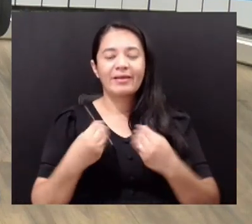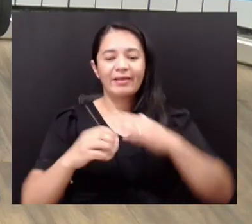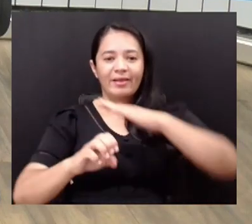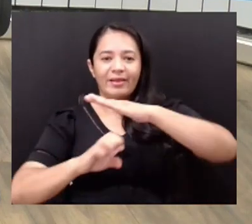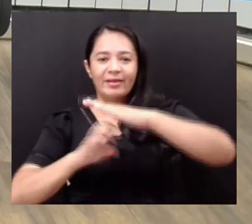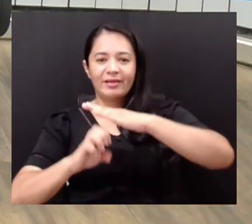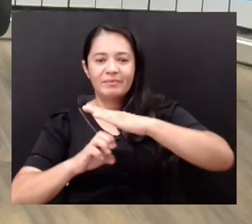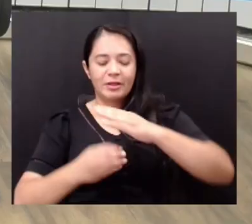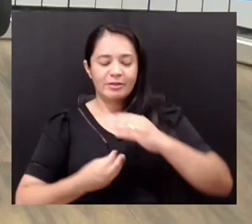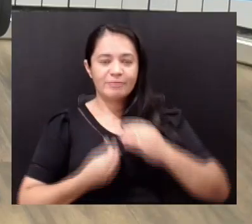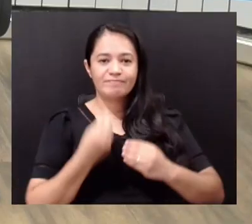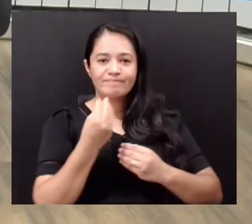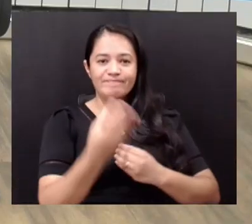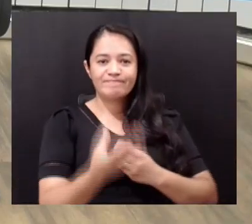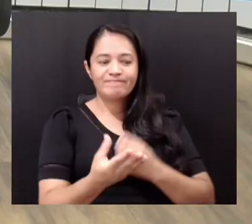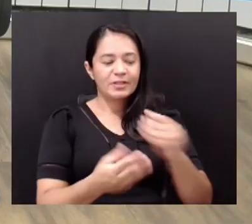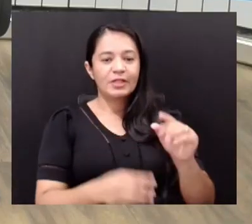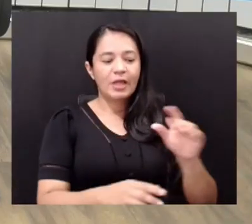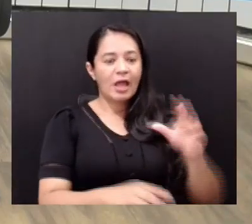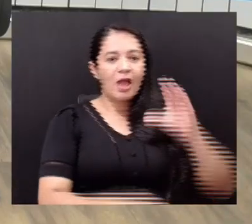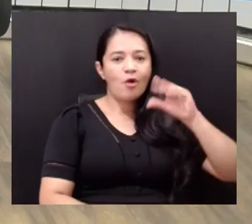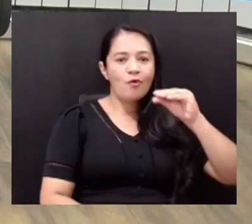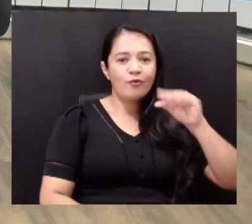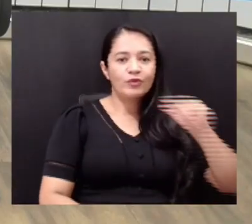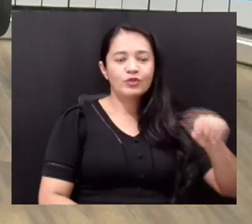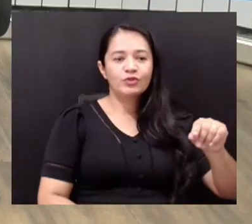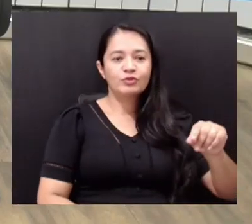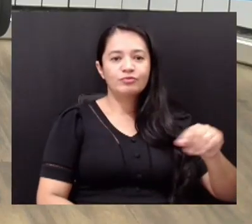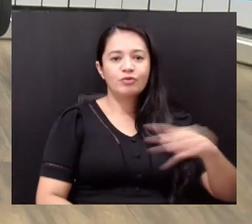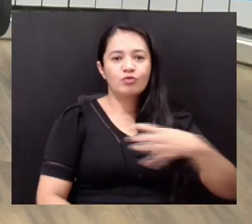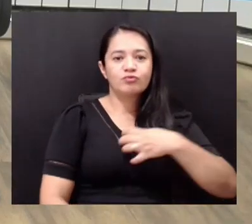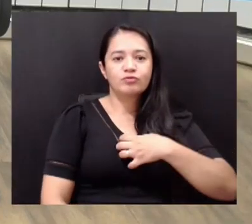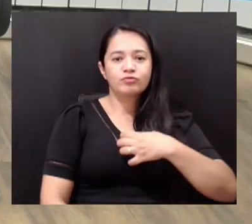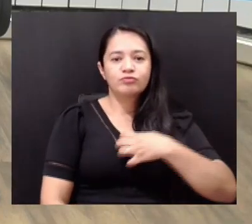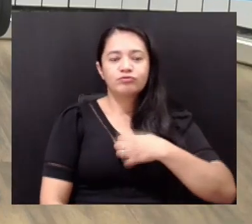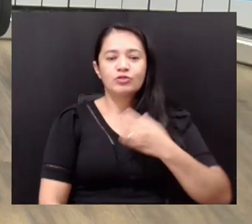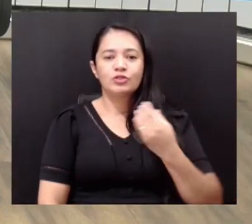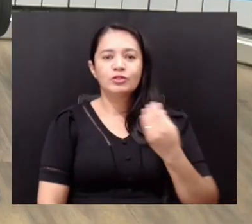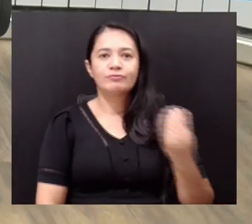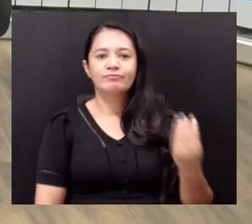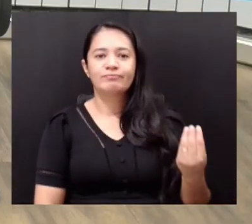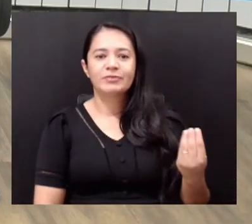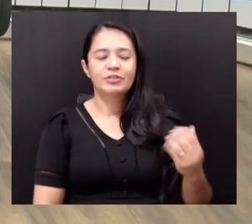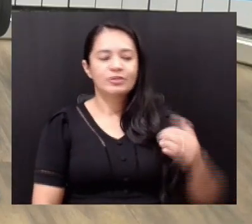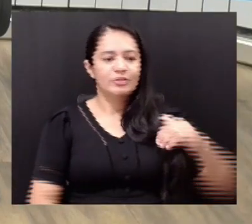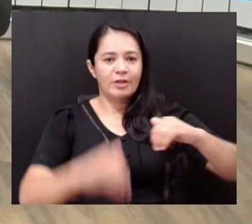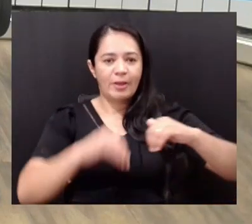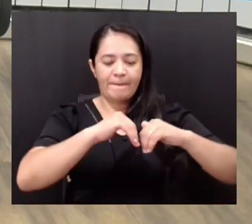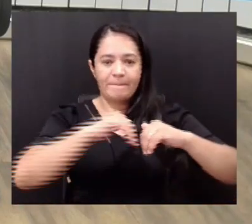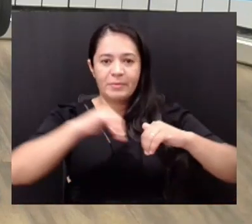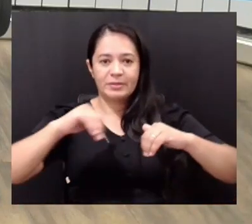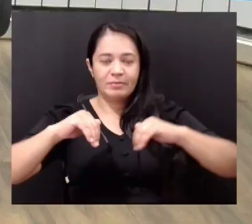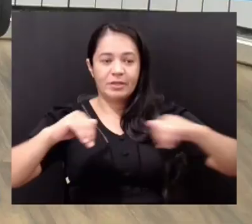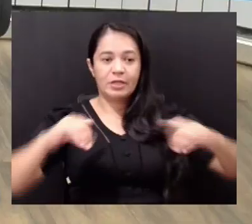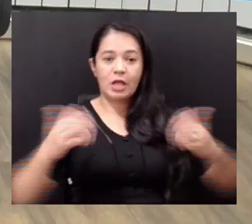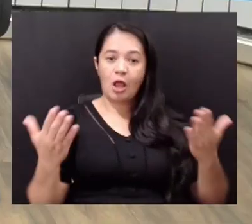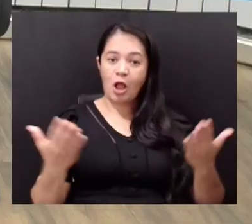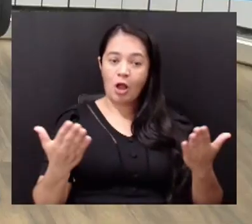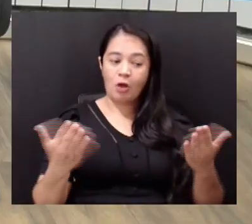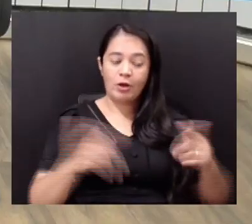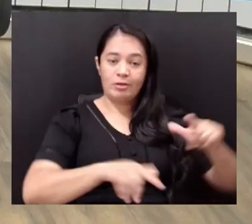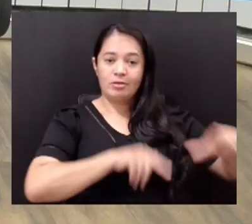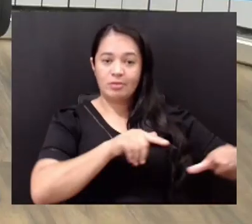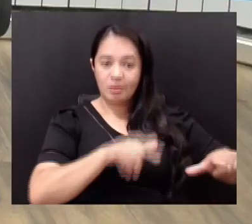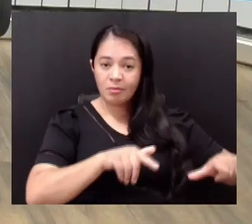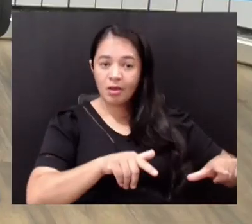ao funcionário uma forma de separar os momentos. Olha, o momento de trabalho, a gente trabalha, saiu